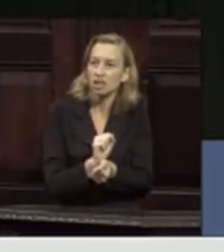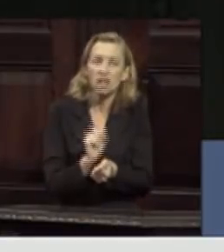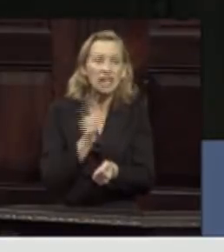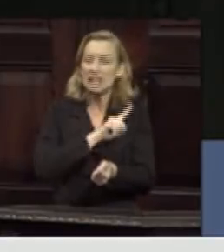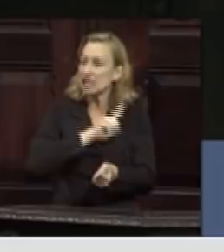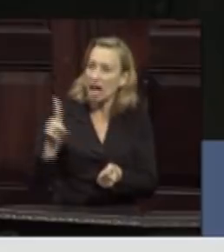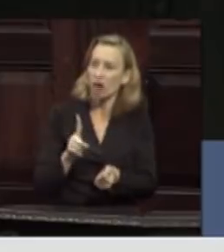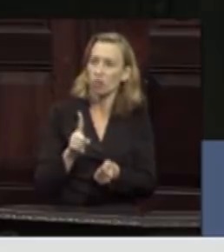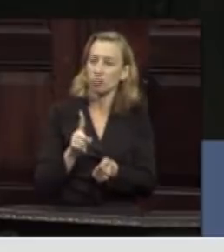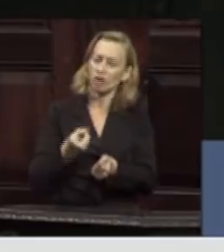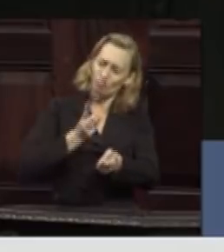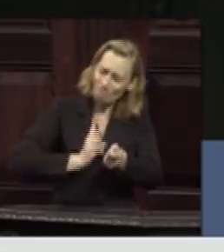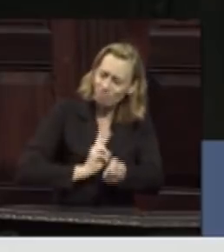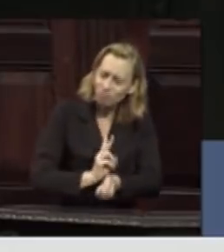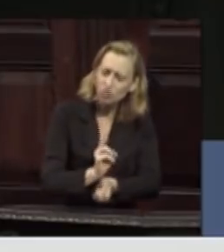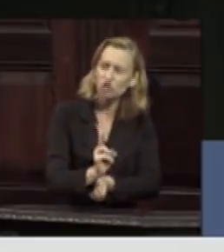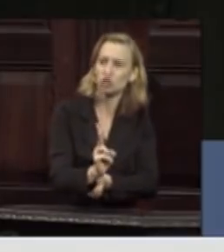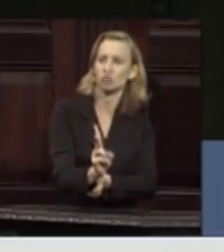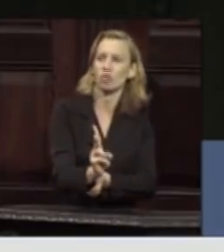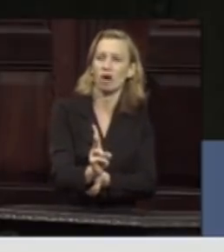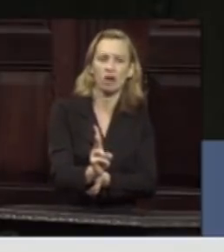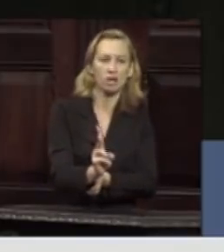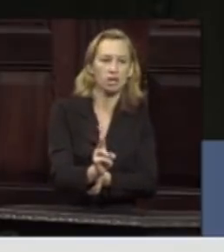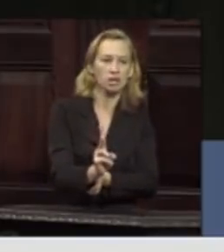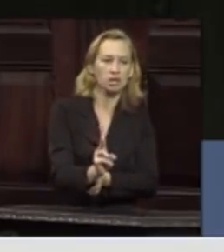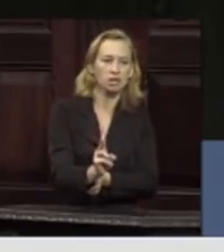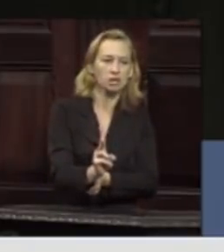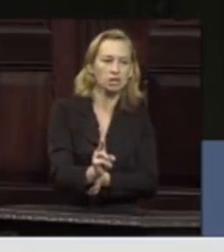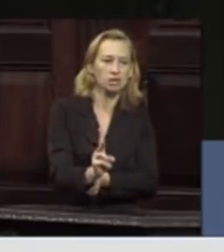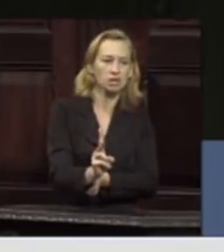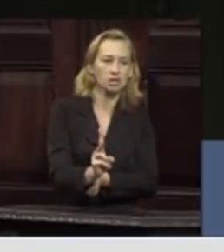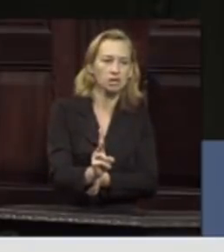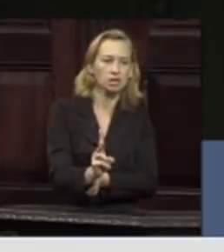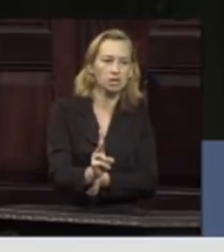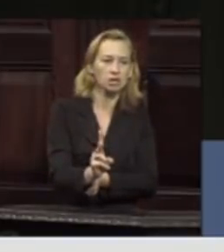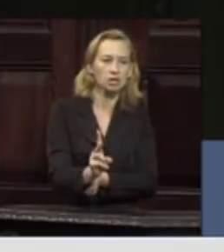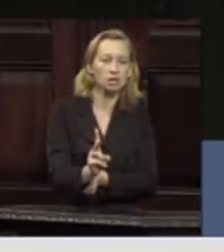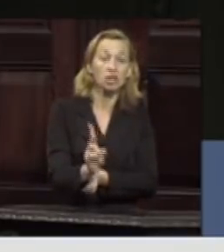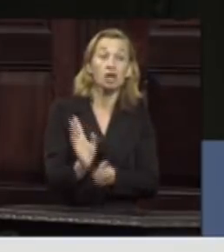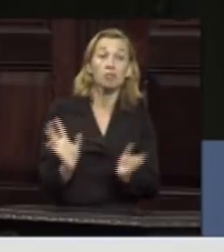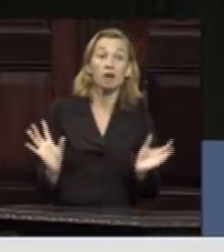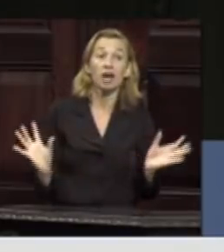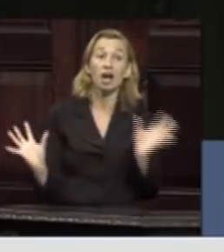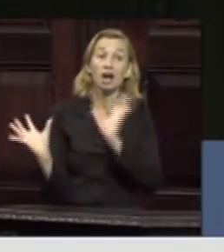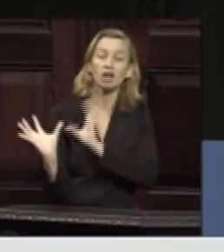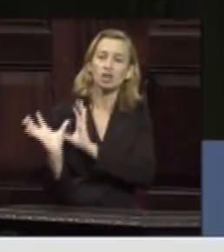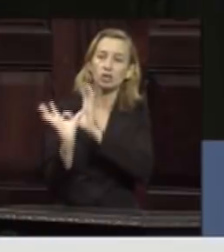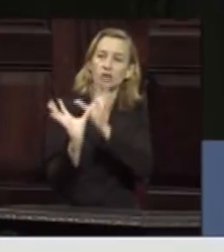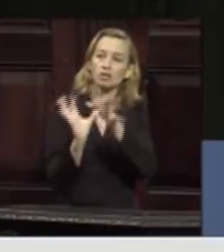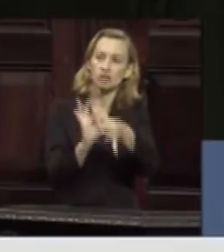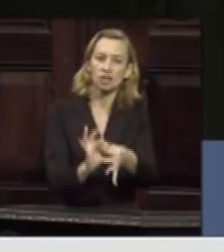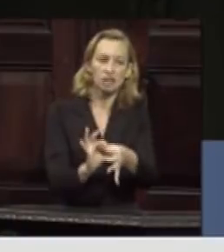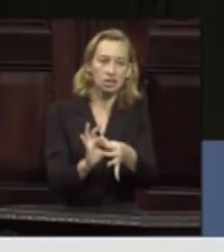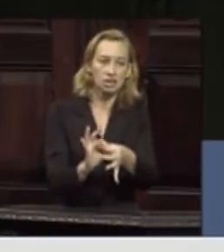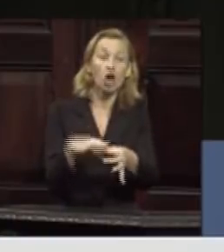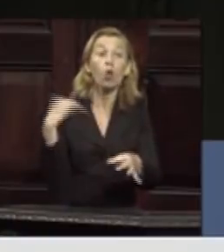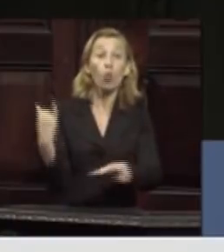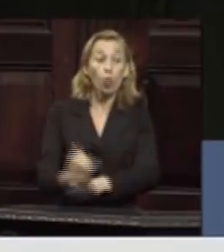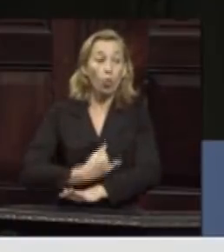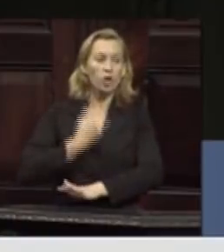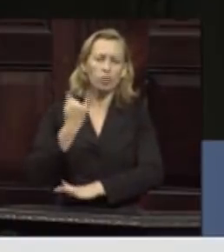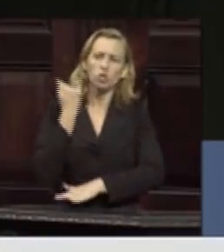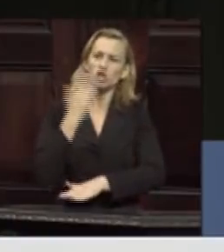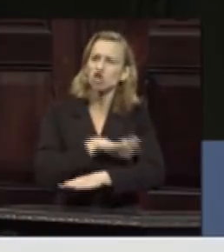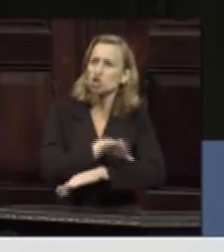vai morrer na praia. Não vai morrer na praia. Obrigado. E para isso, senhor presidente, para concluir, o importante é que todas